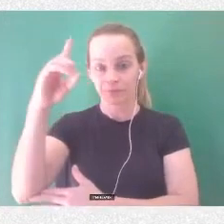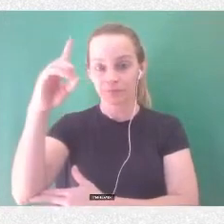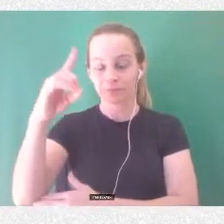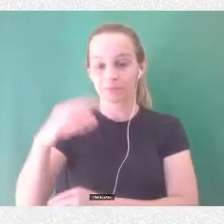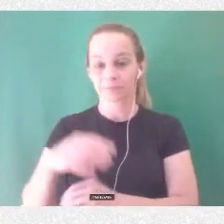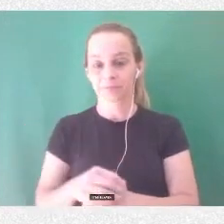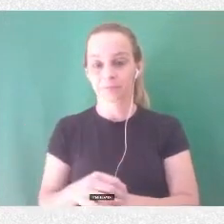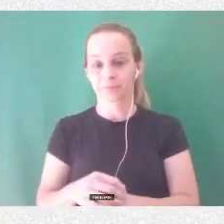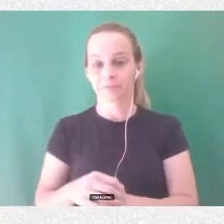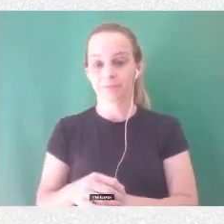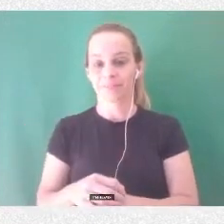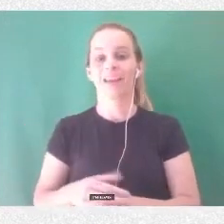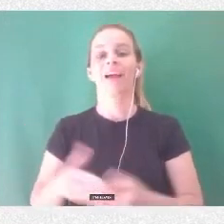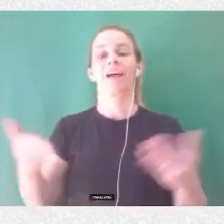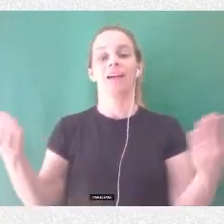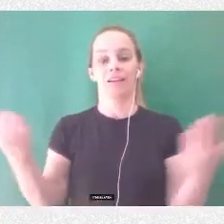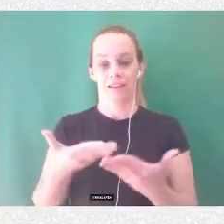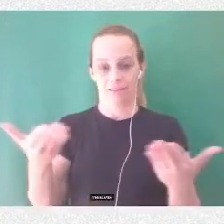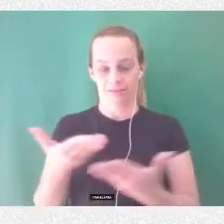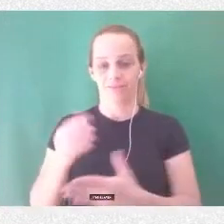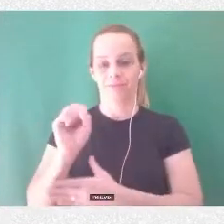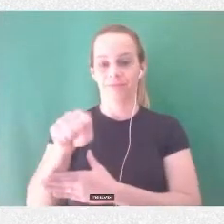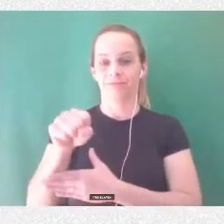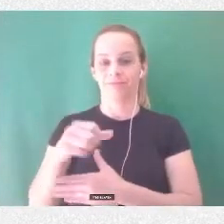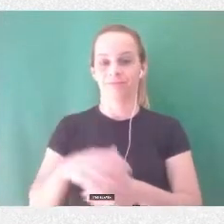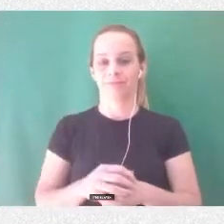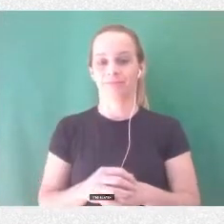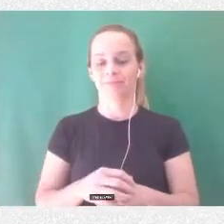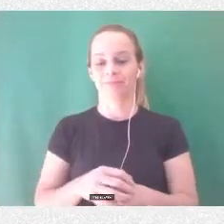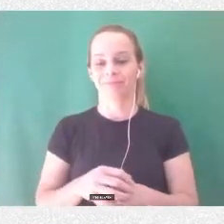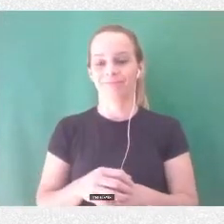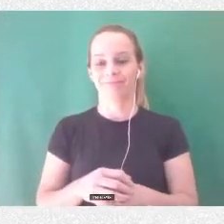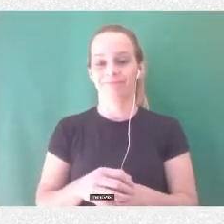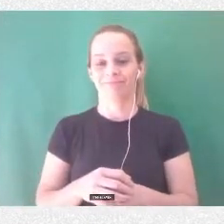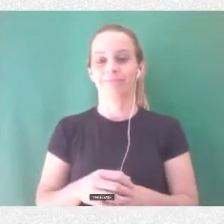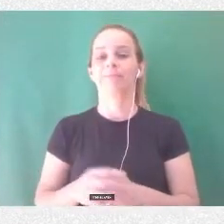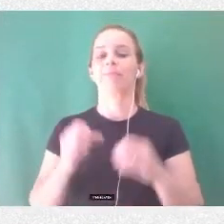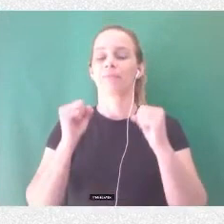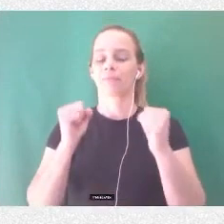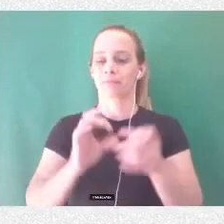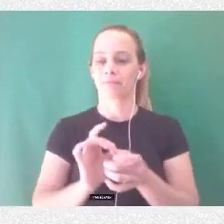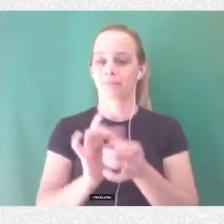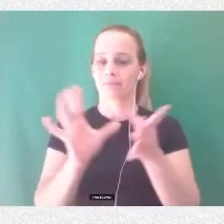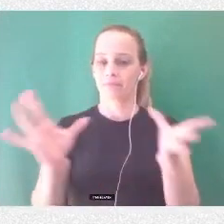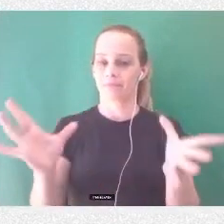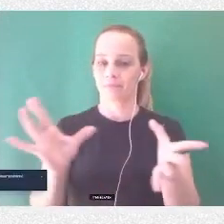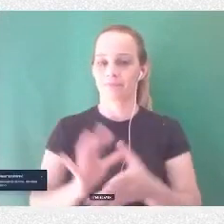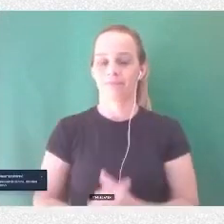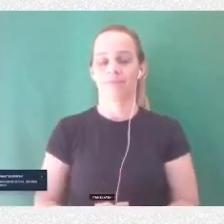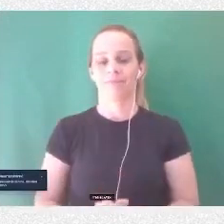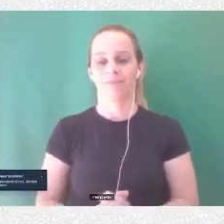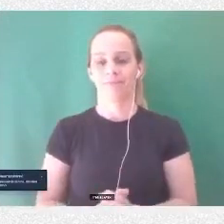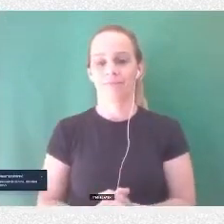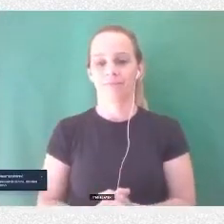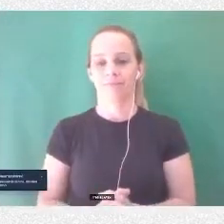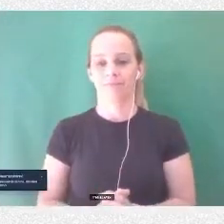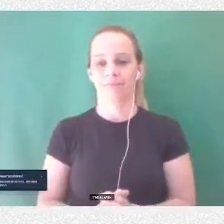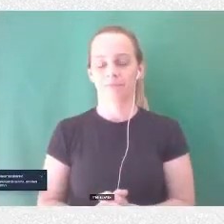Bom dia, agora estamos ouvindo, secretária. Pode fazer uso da palavra. Só um